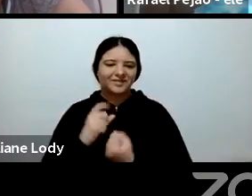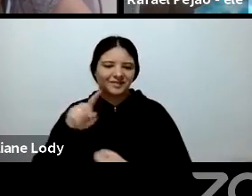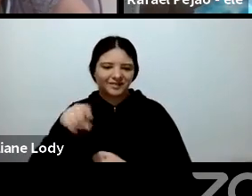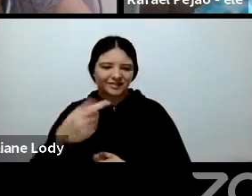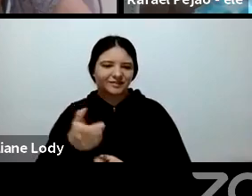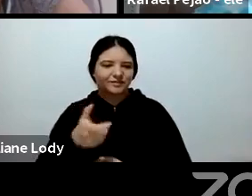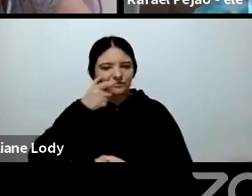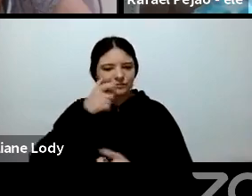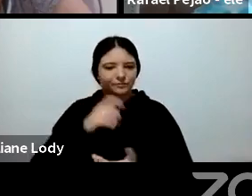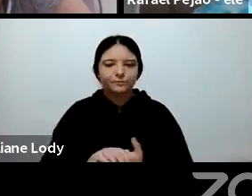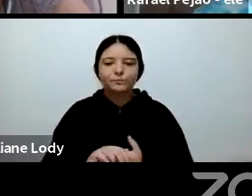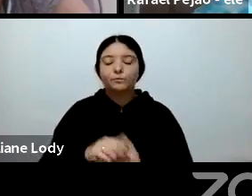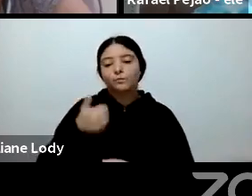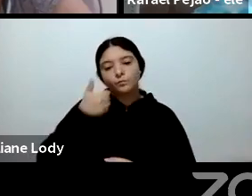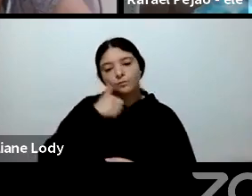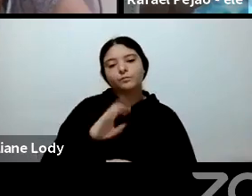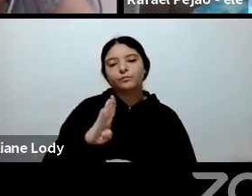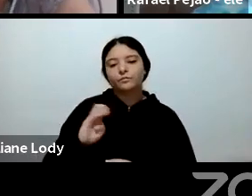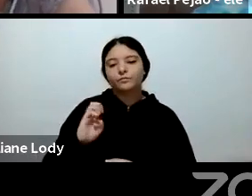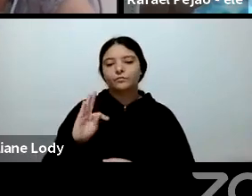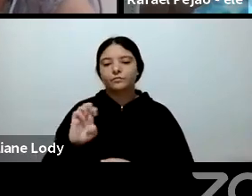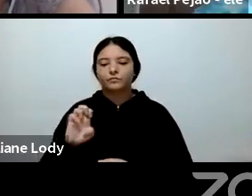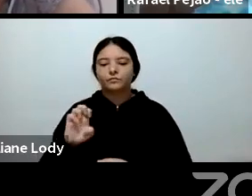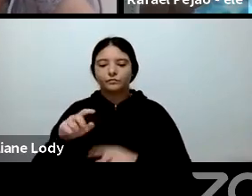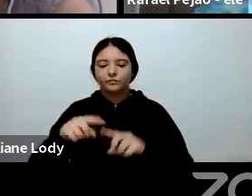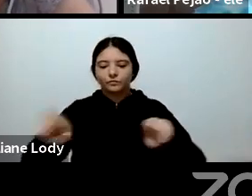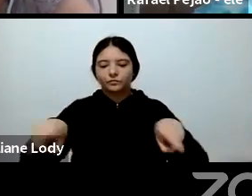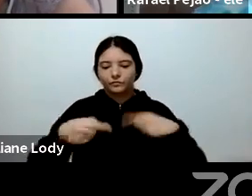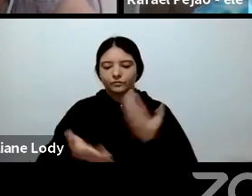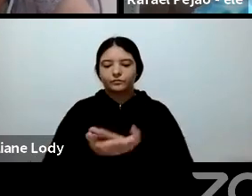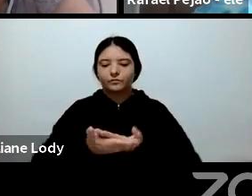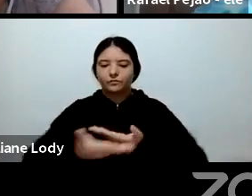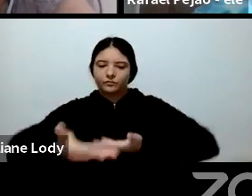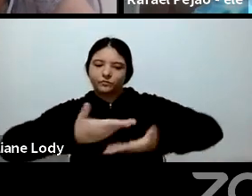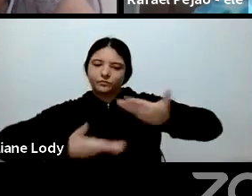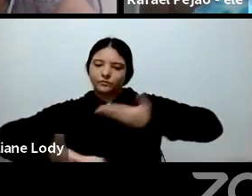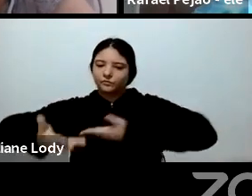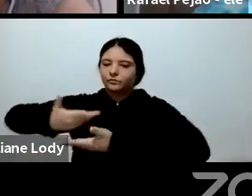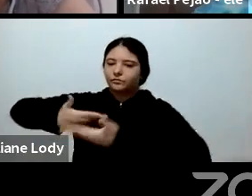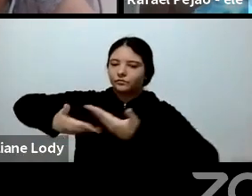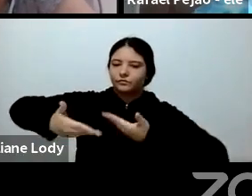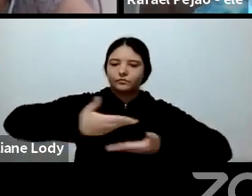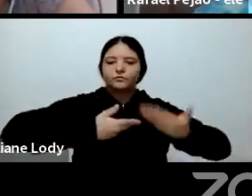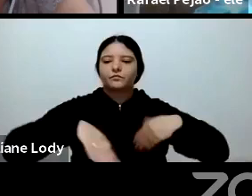muito com interação em sala de aula, né? E trabalha muito com